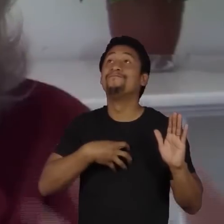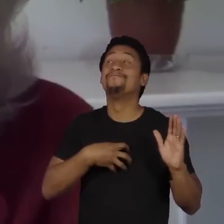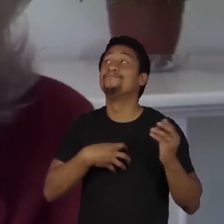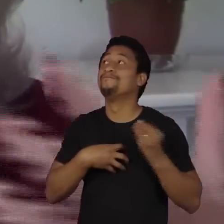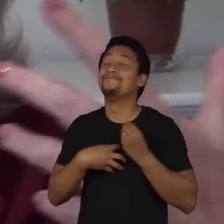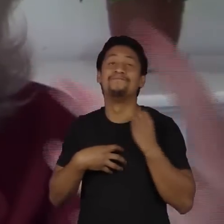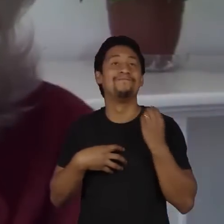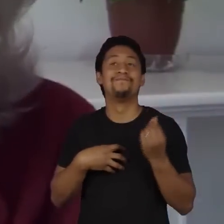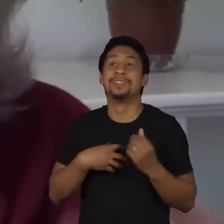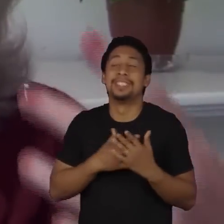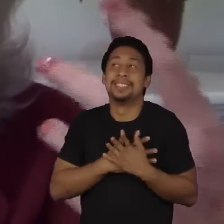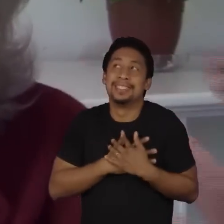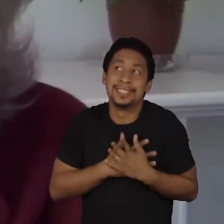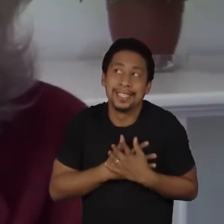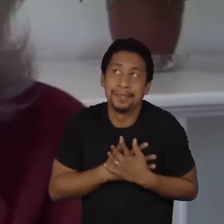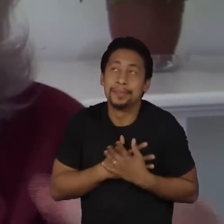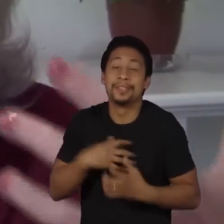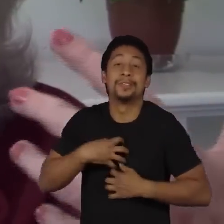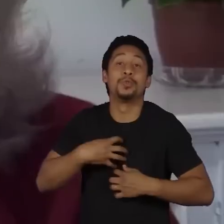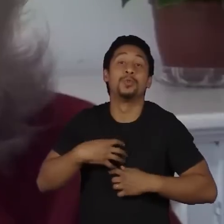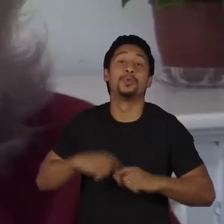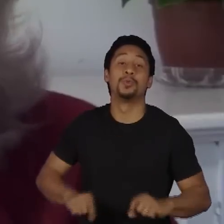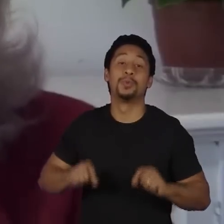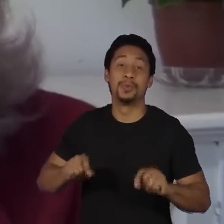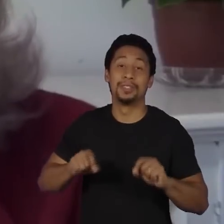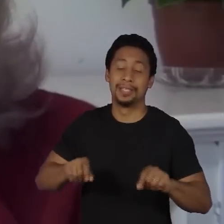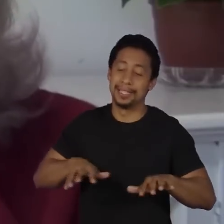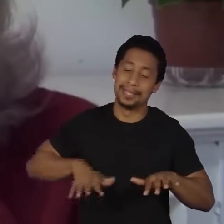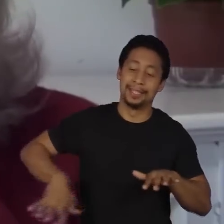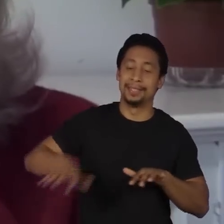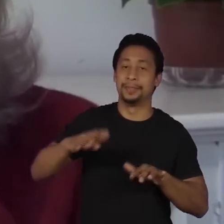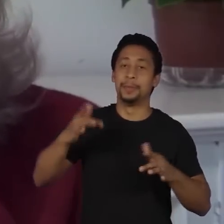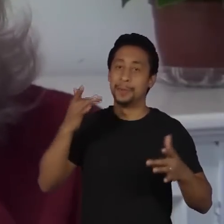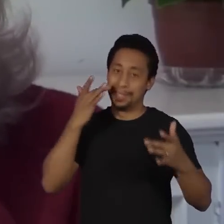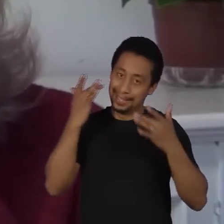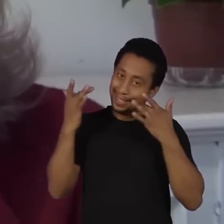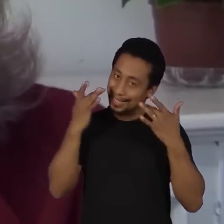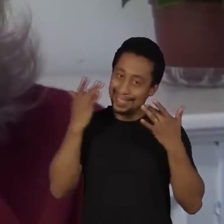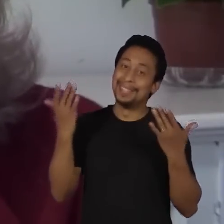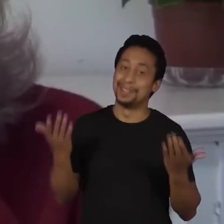está palpitando no teatro, né? E isso é